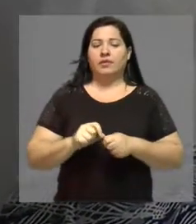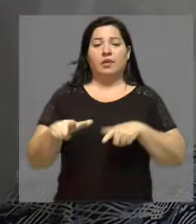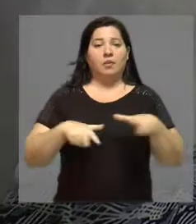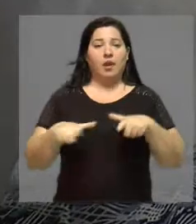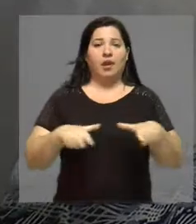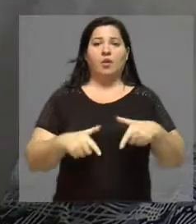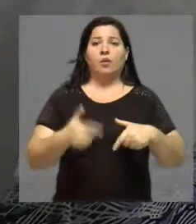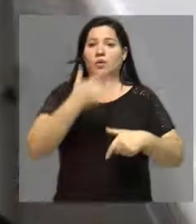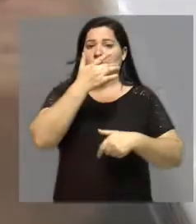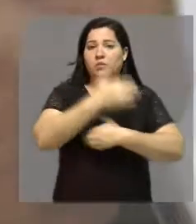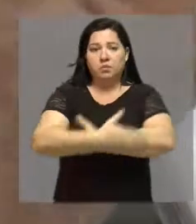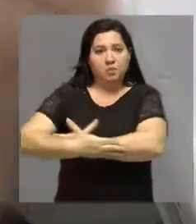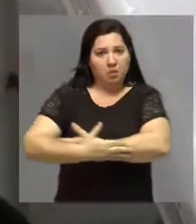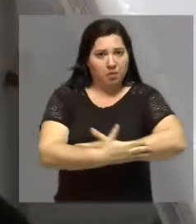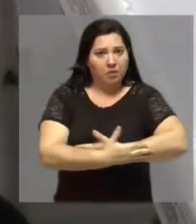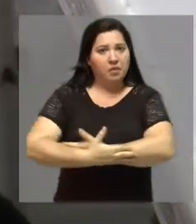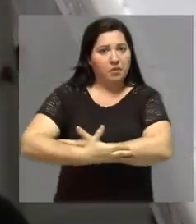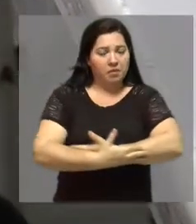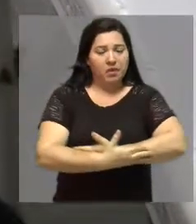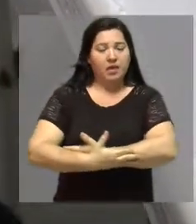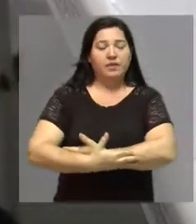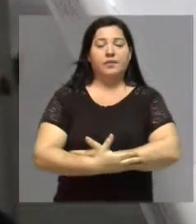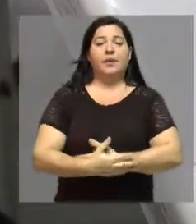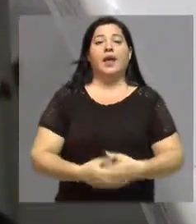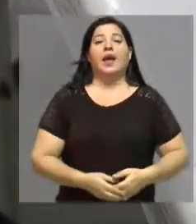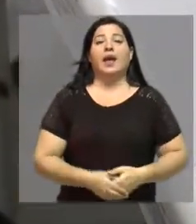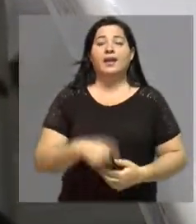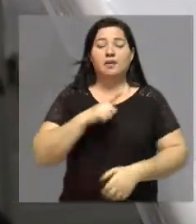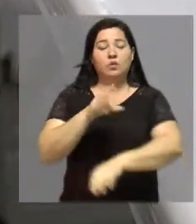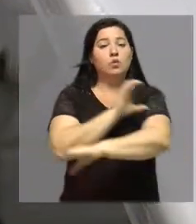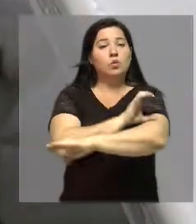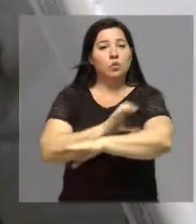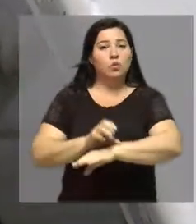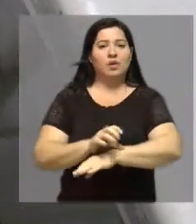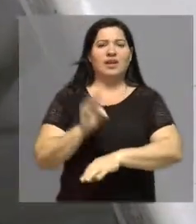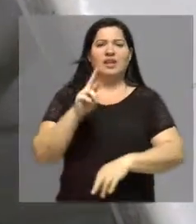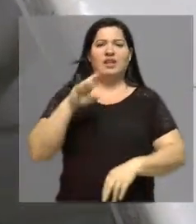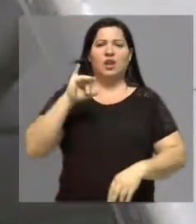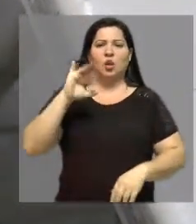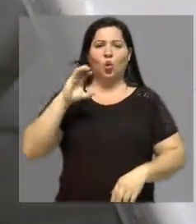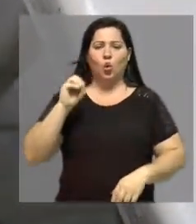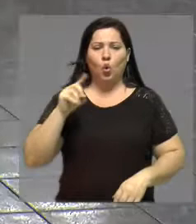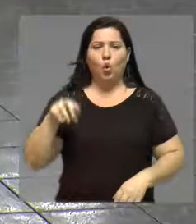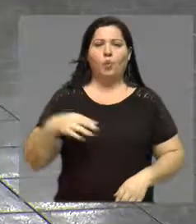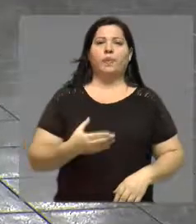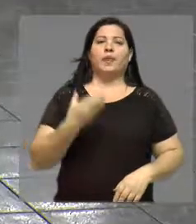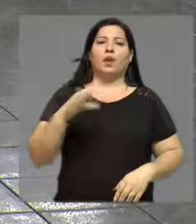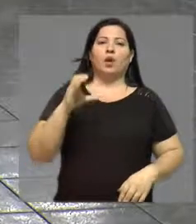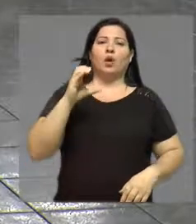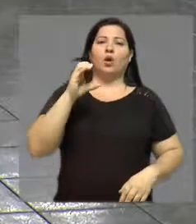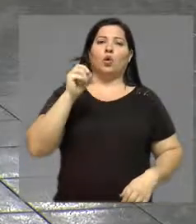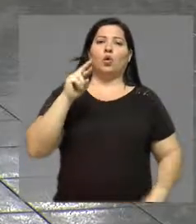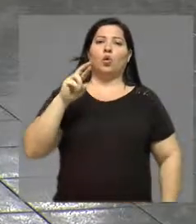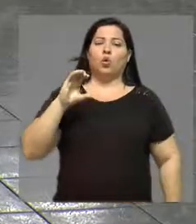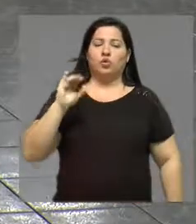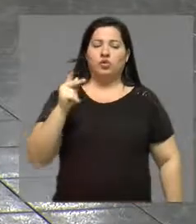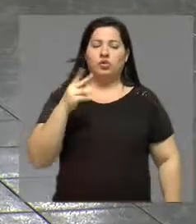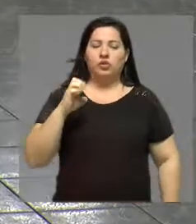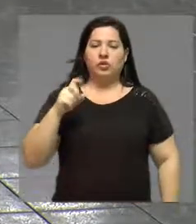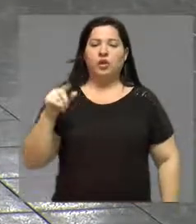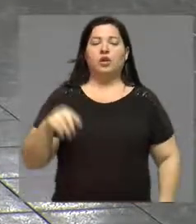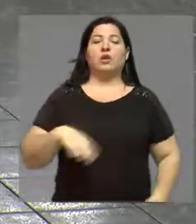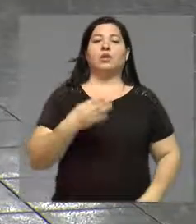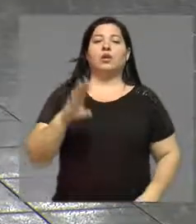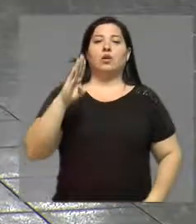recém-nascido. Então eles dão os cursos de tricô, crochê, bordado.